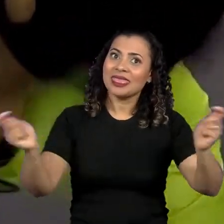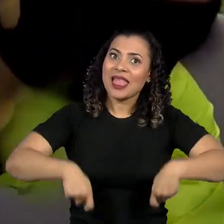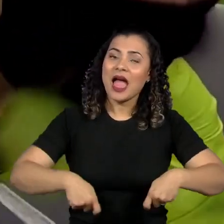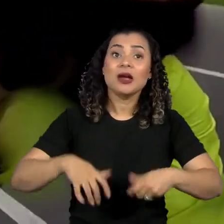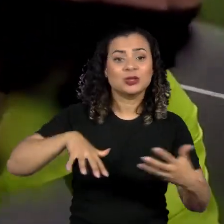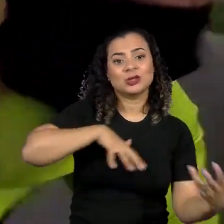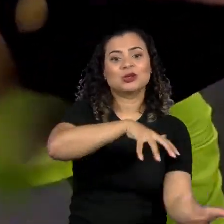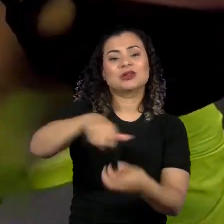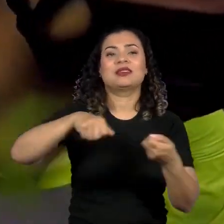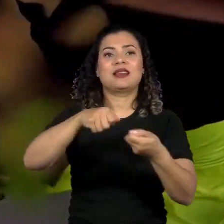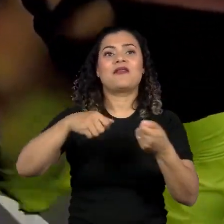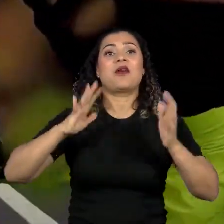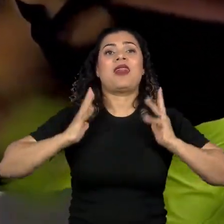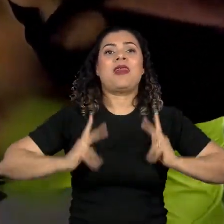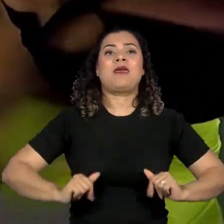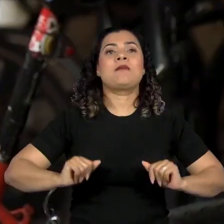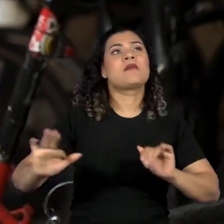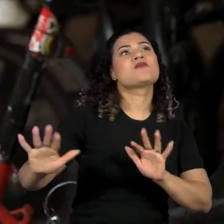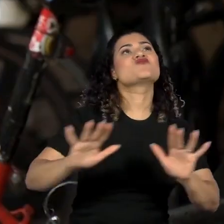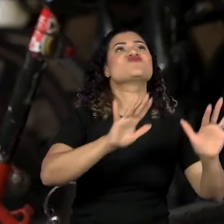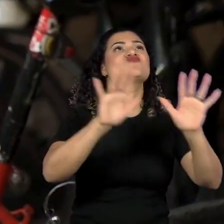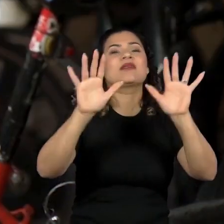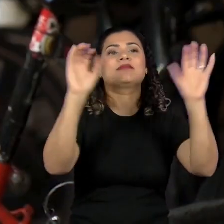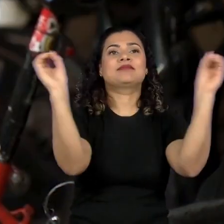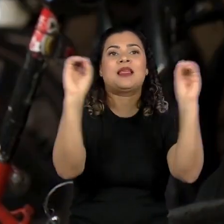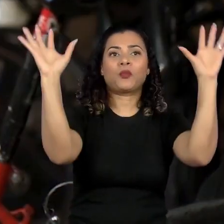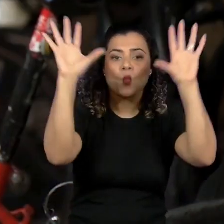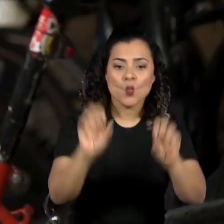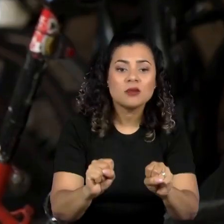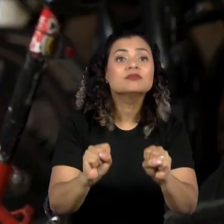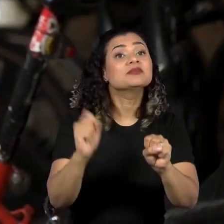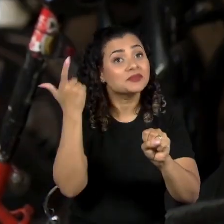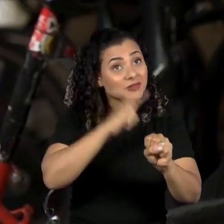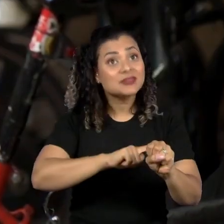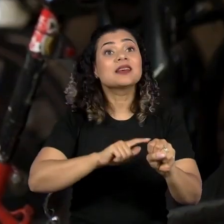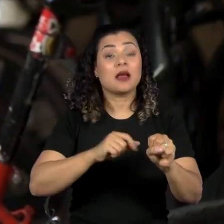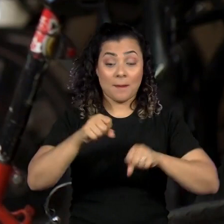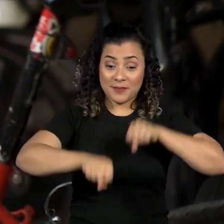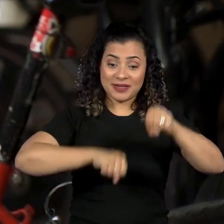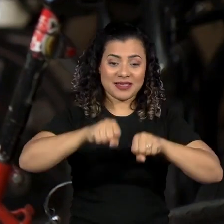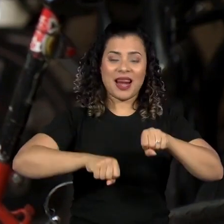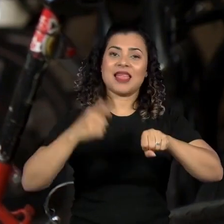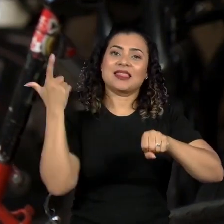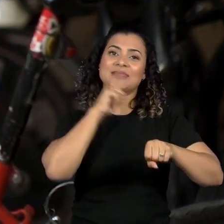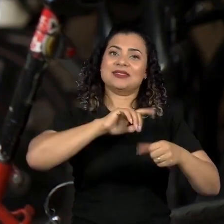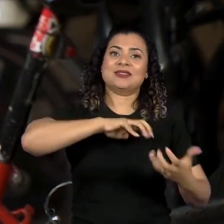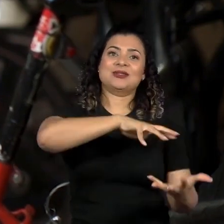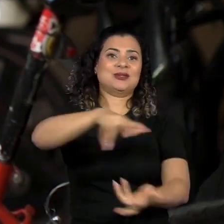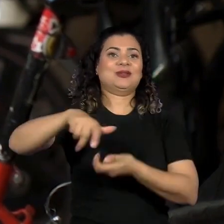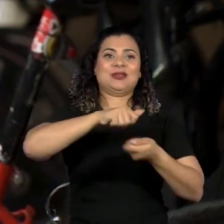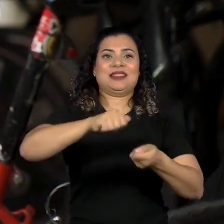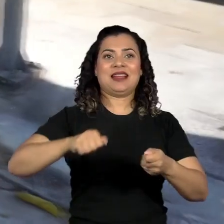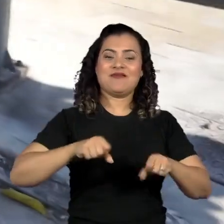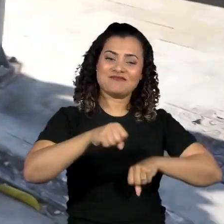limpa, mais respirável para as pessoas. Pô, a bicicleta para mim é um veículo, uma ferramenta de transformação social, onde